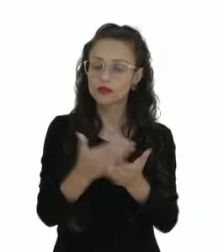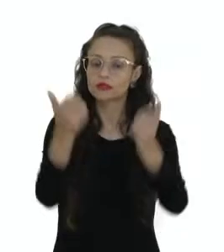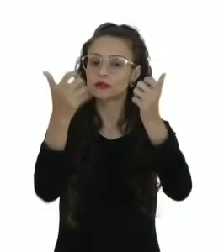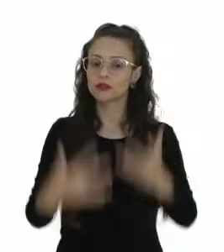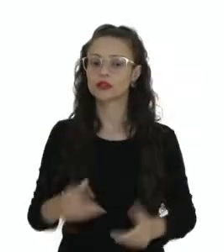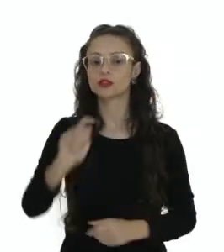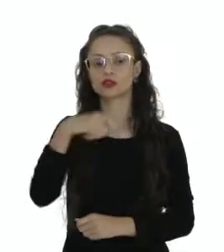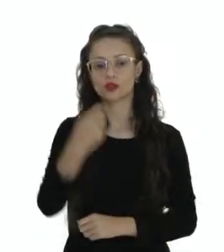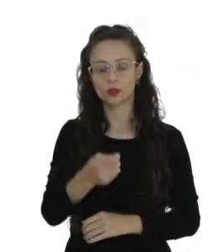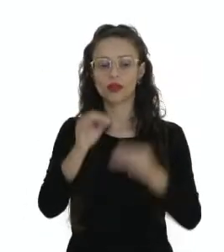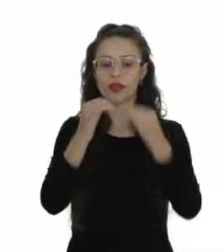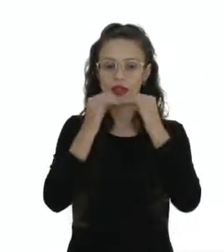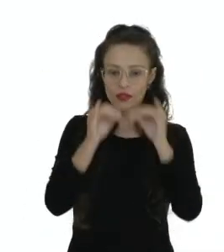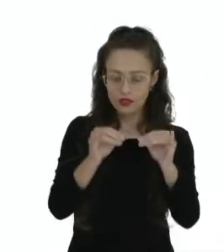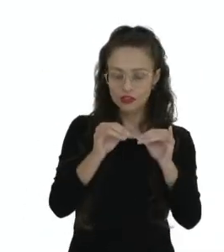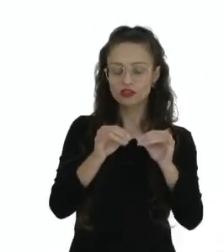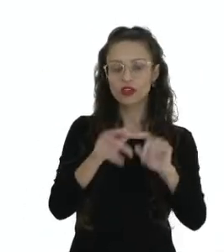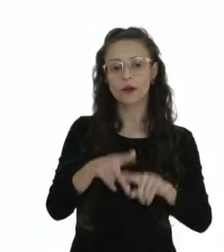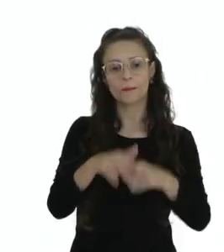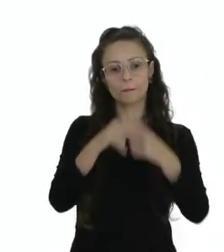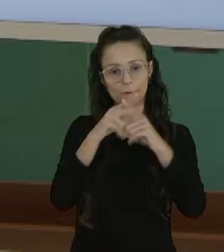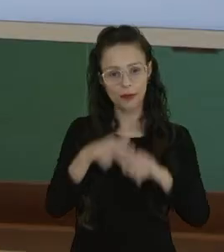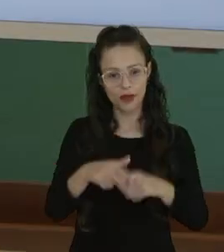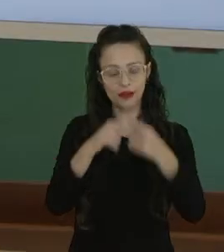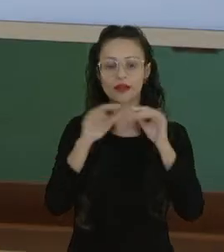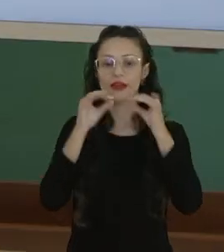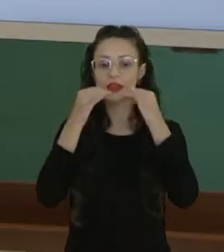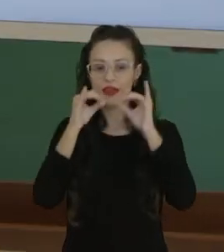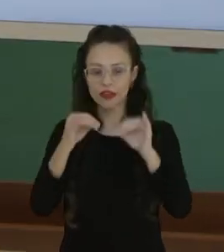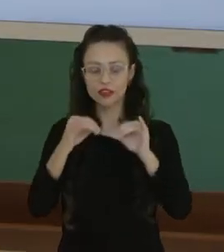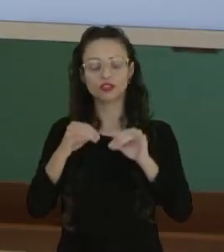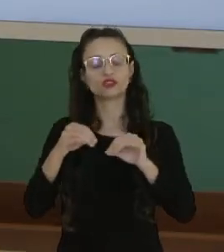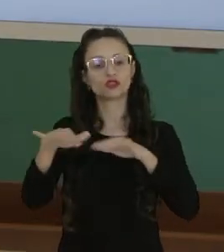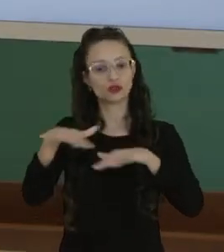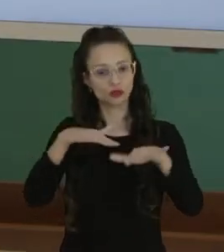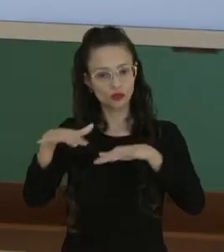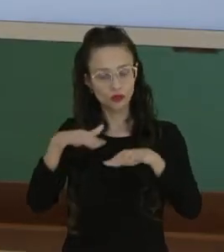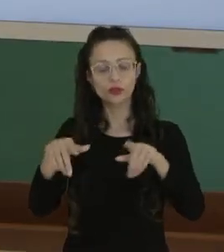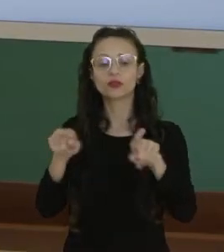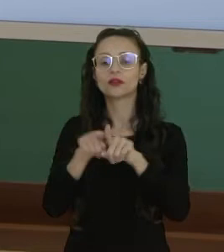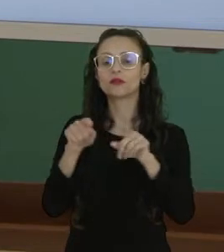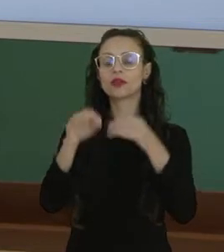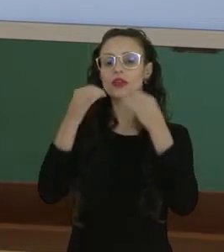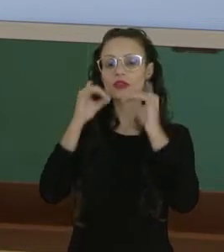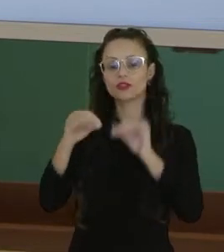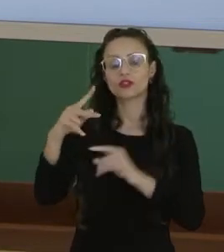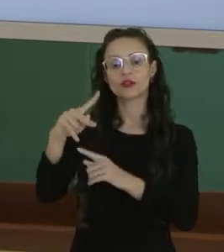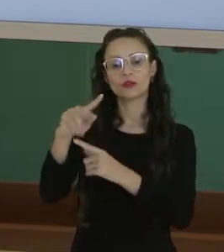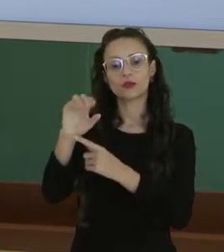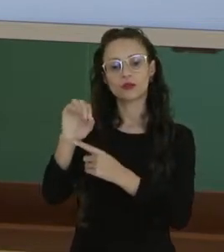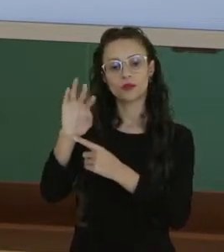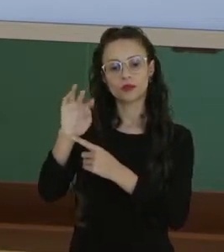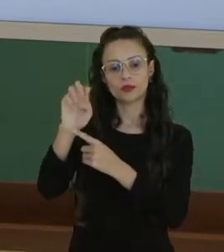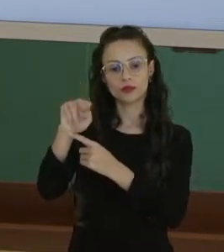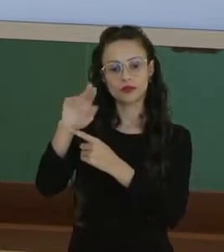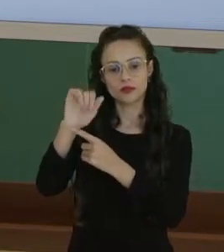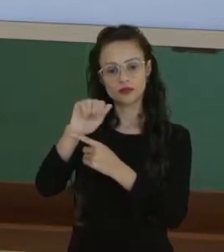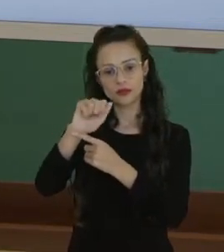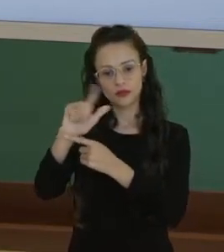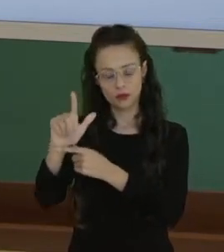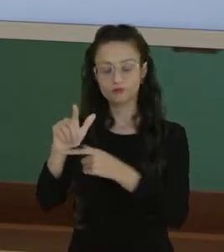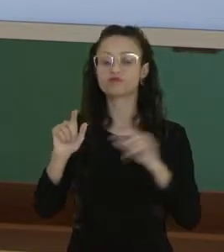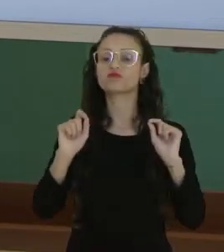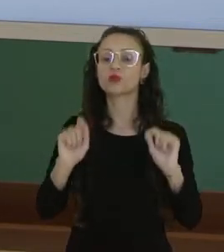mecânica, energia cinética e energia potencial. Vamos lá, queridos! Bem, o que nós vamos precisar